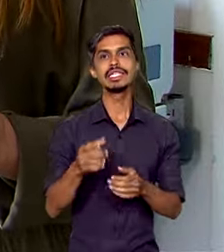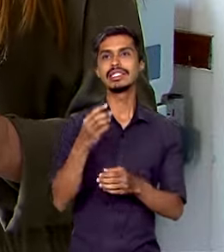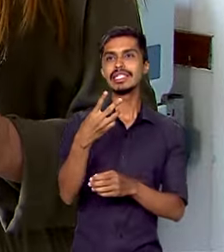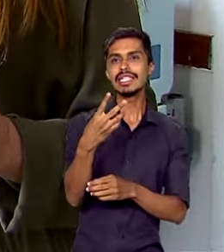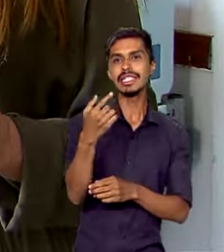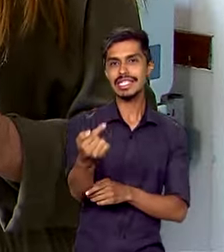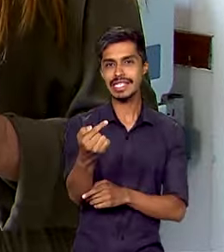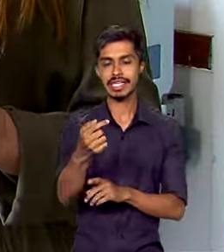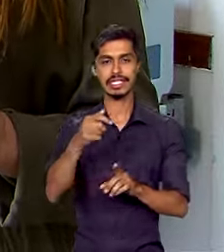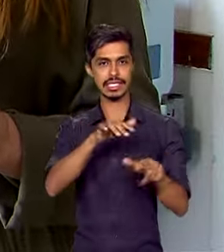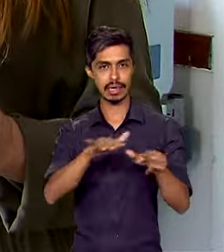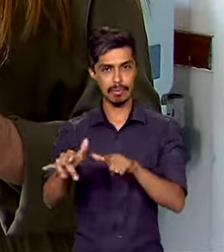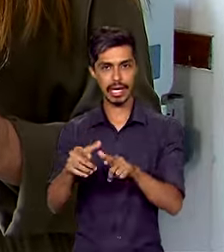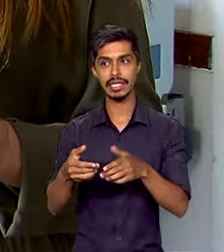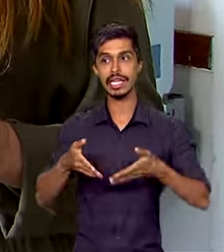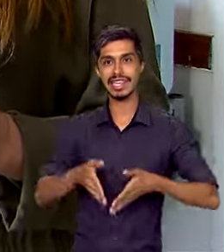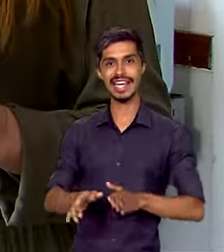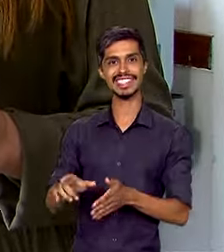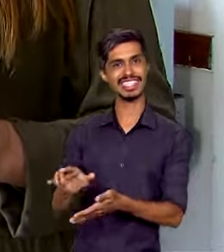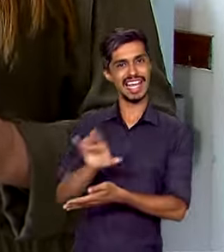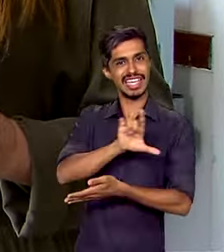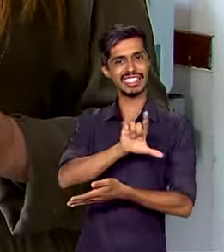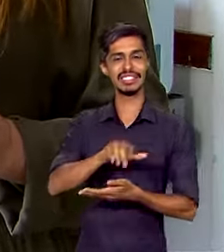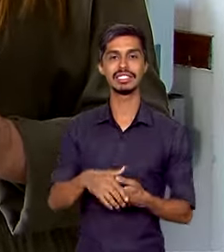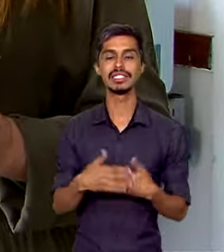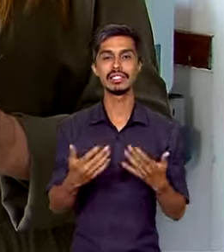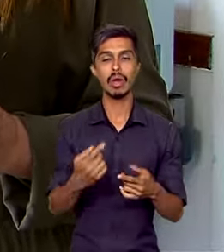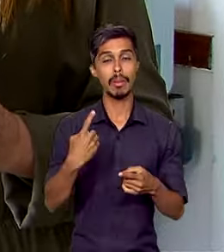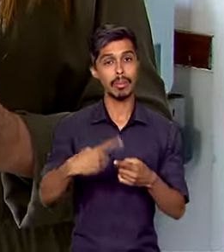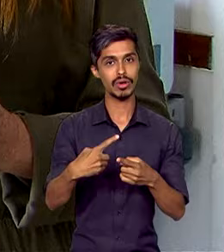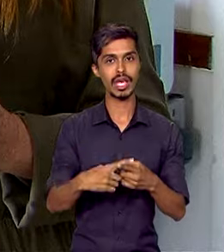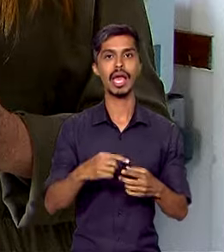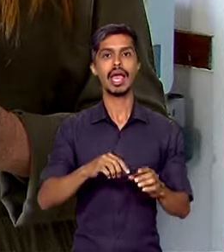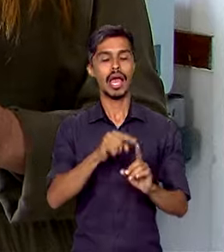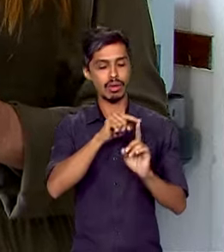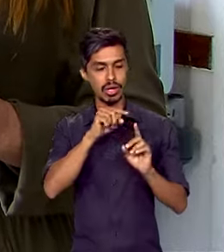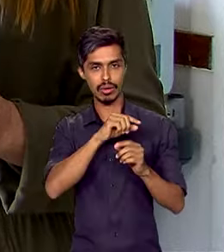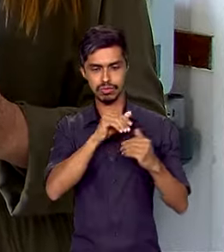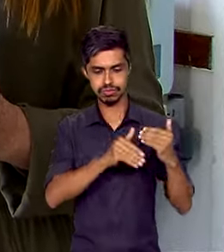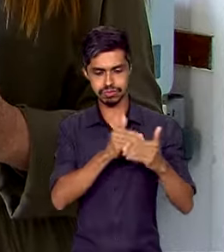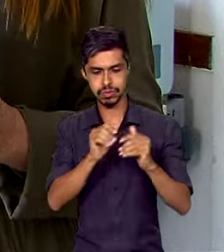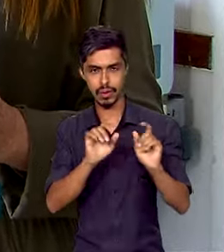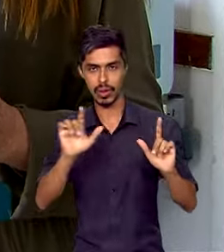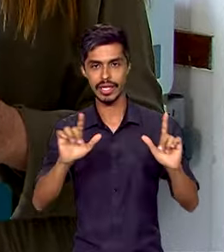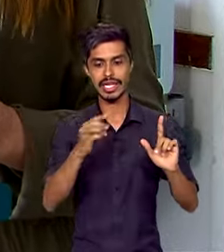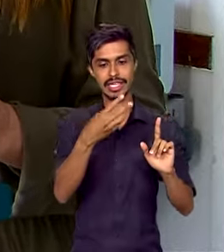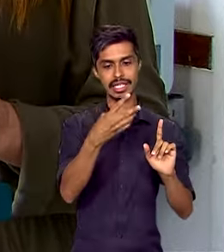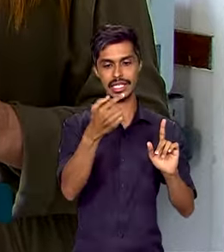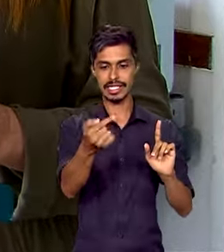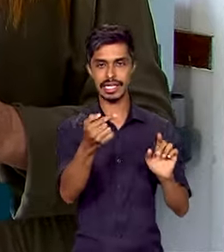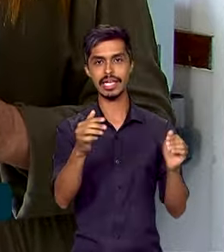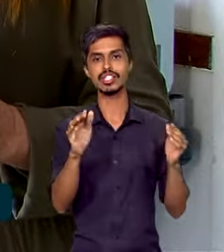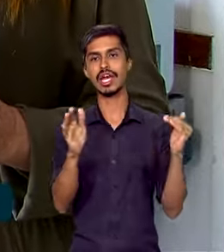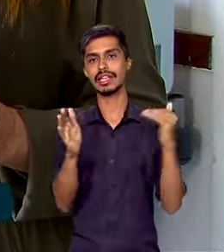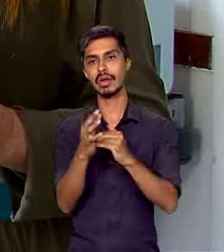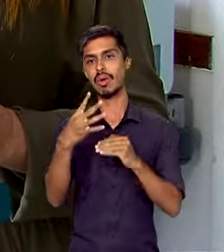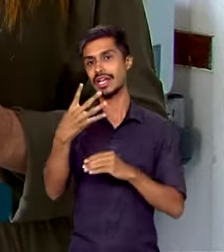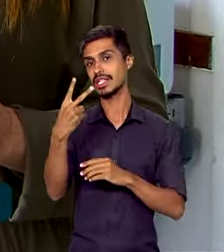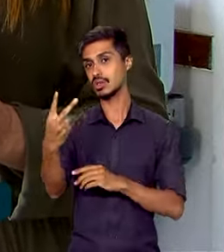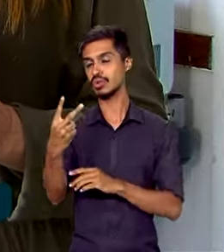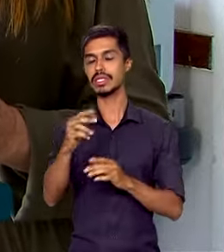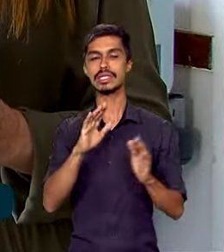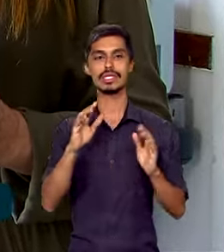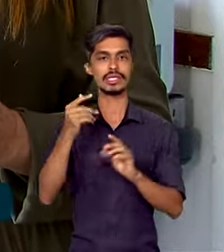37 semanas de gestação já que a duração completa desse ciclo é entre 37 e 42